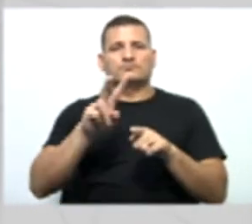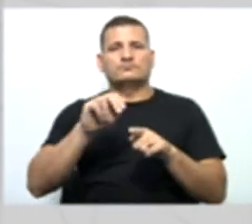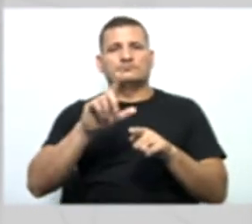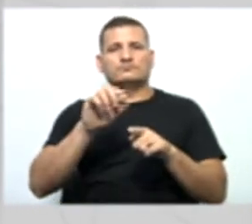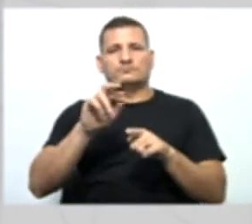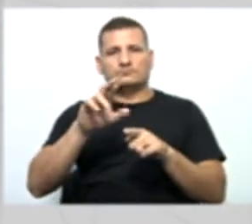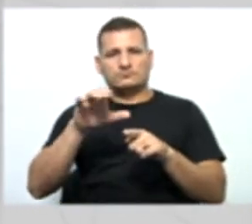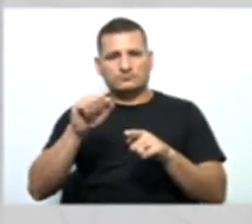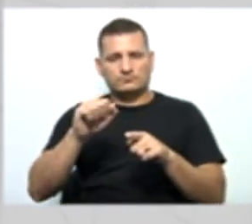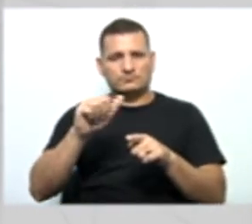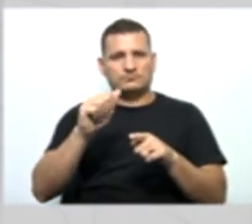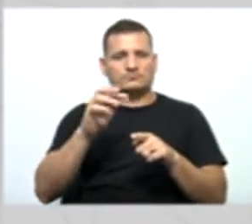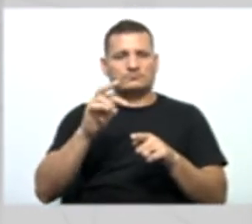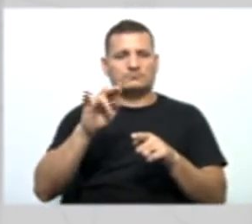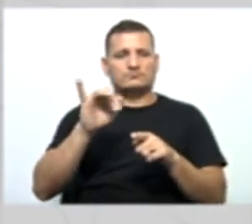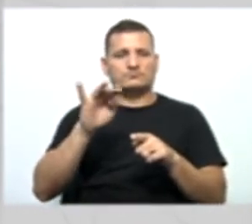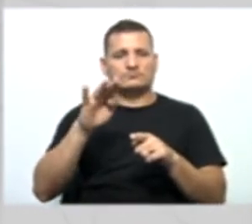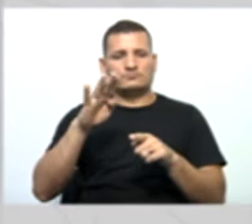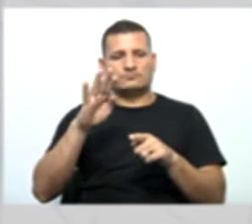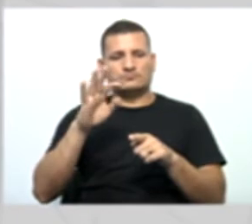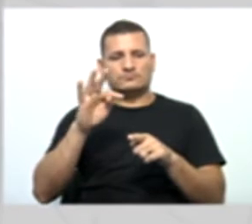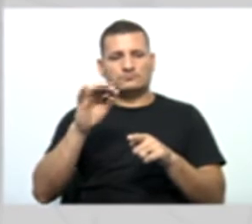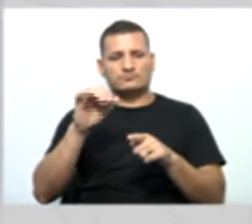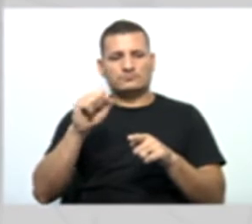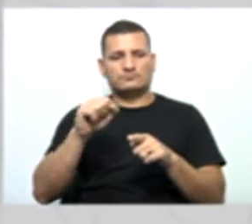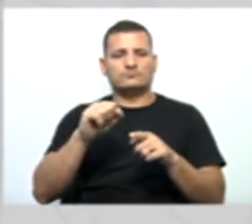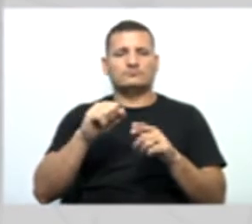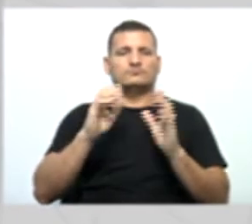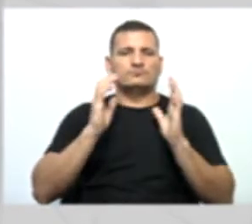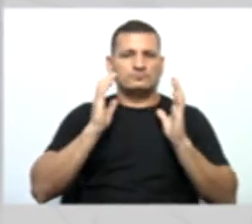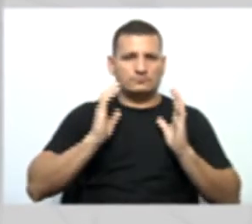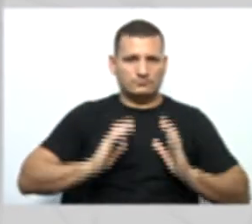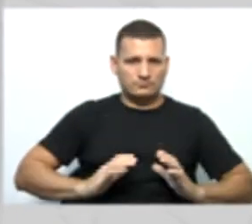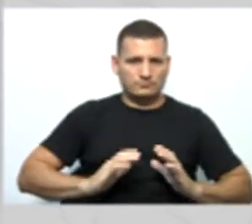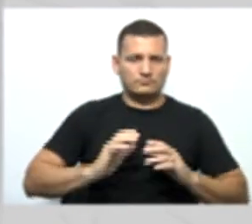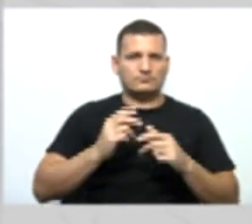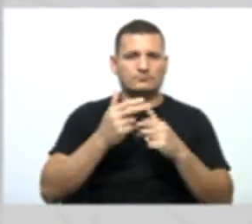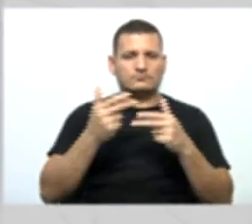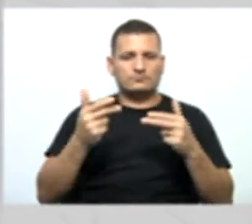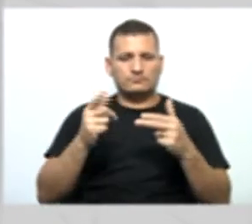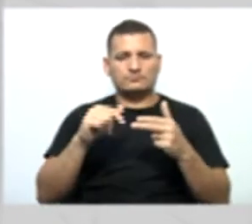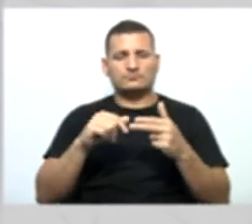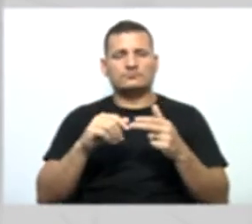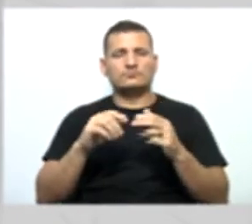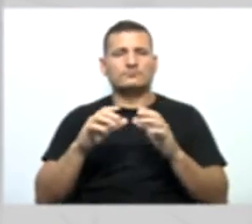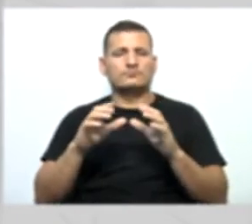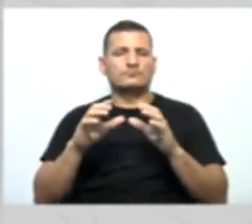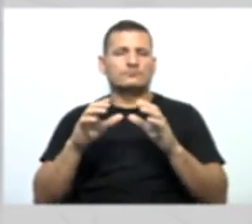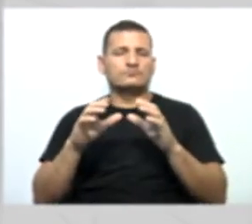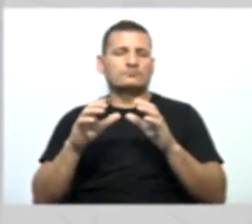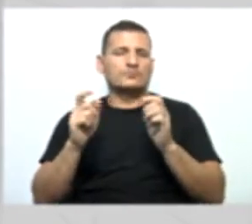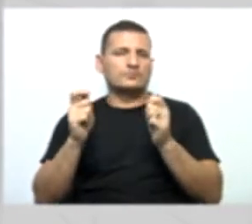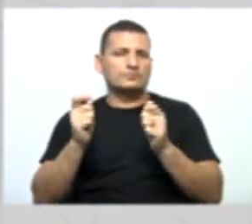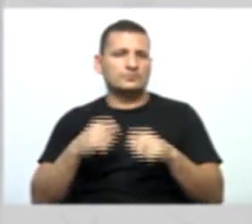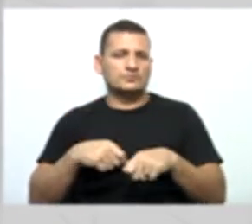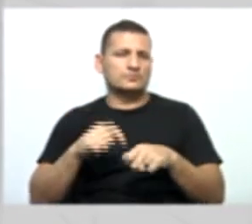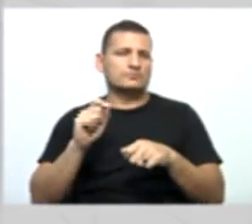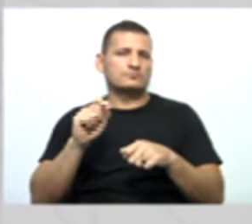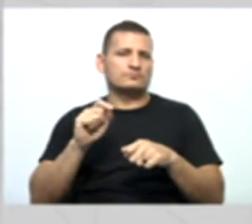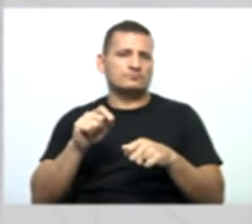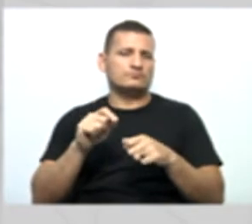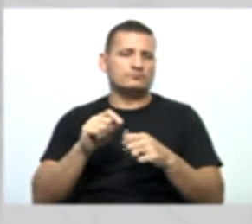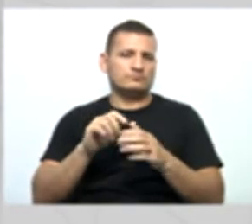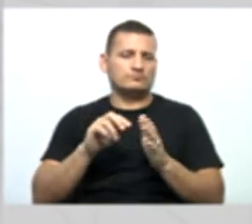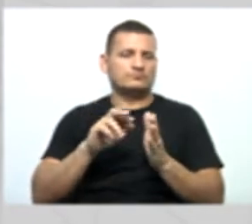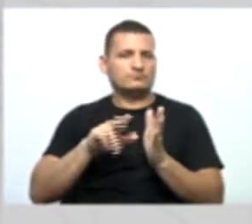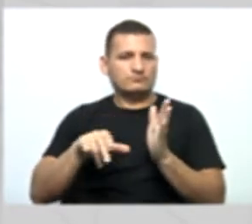atributos. Comportamento do objeto, que refere-se ao conjunto de possíveis ações sobre o objeto criado,